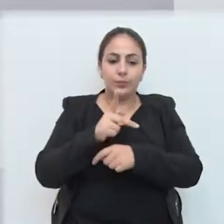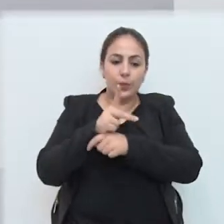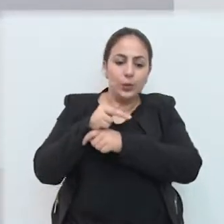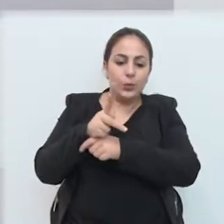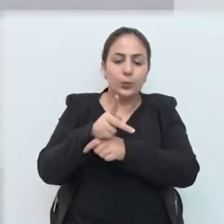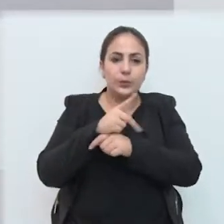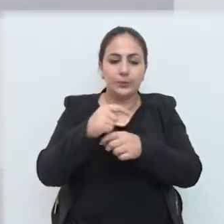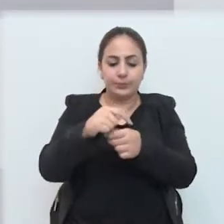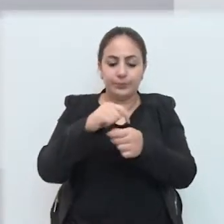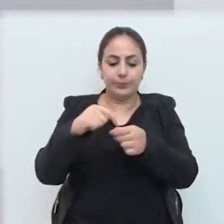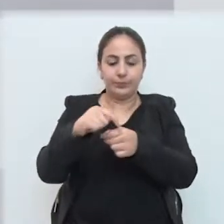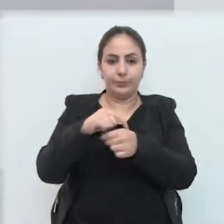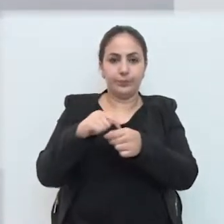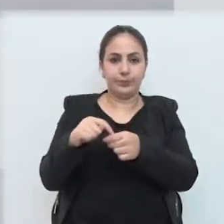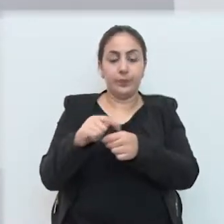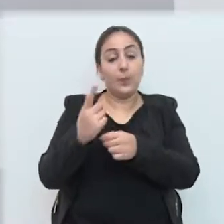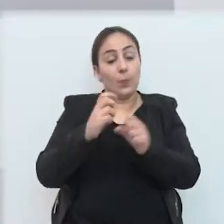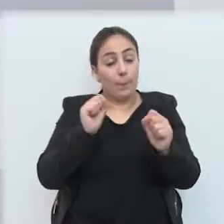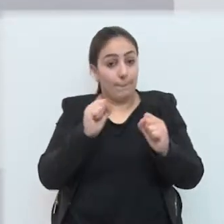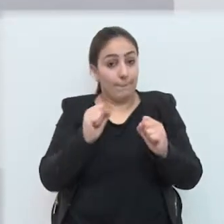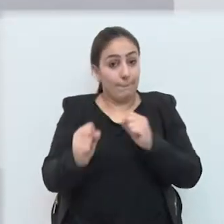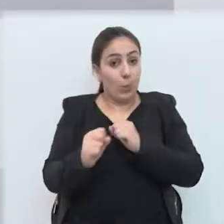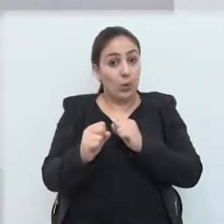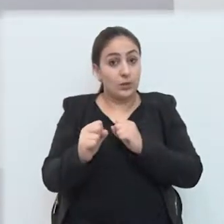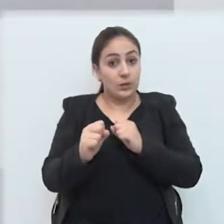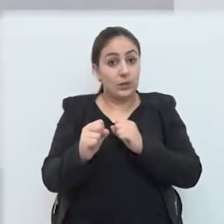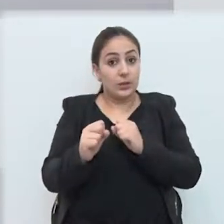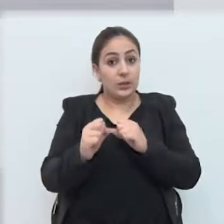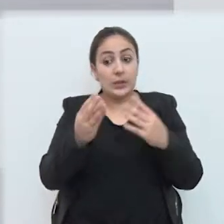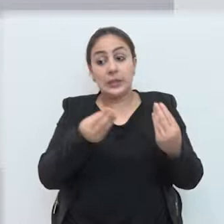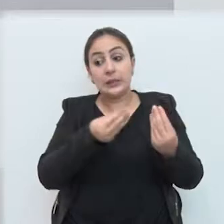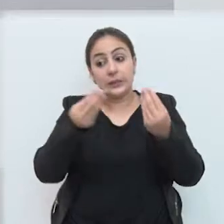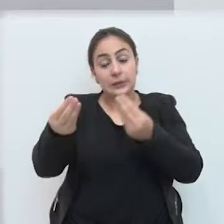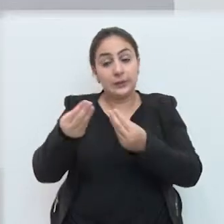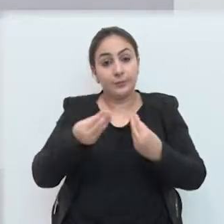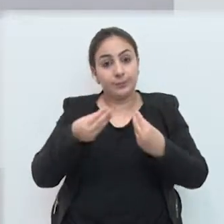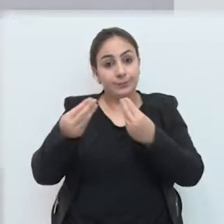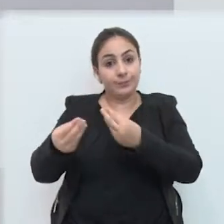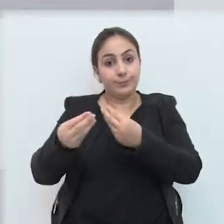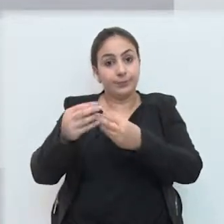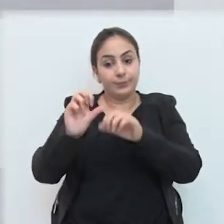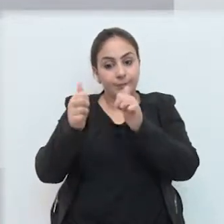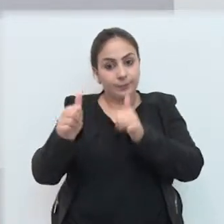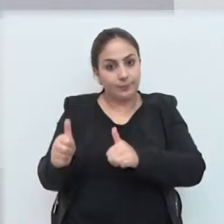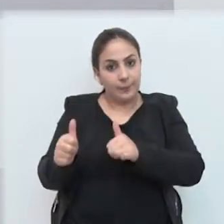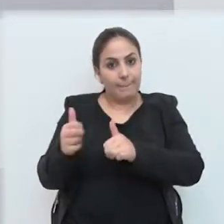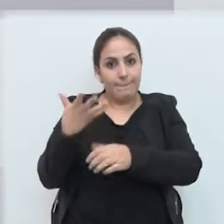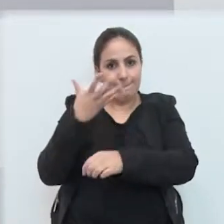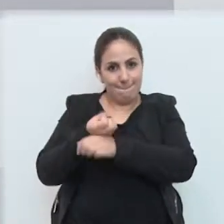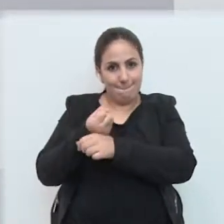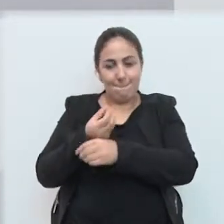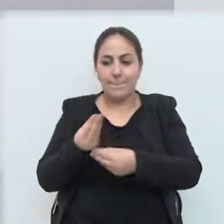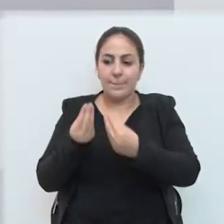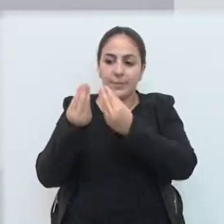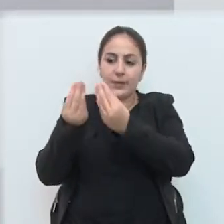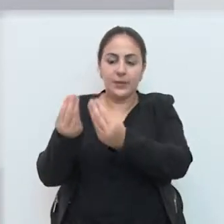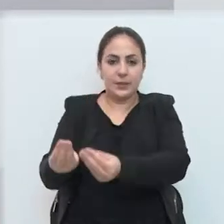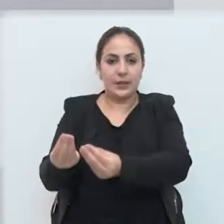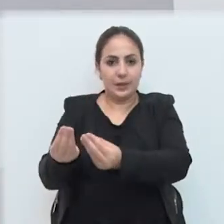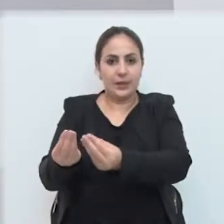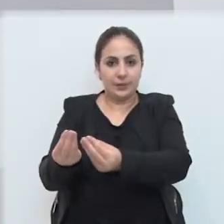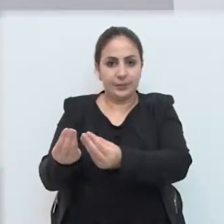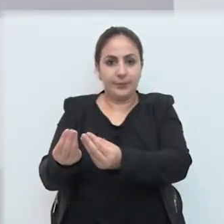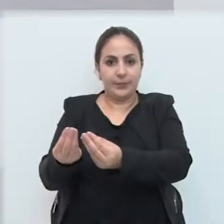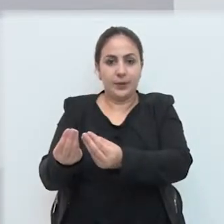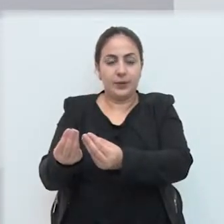o vídeo monitoramento aqui da cidade, eles possam ser fornecidos, essas imagens desses